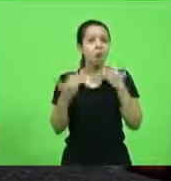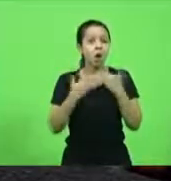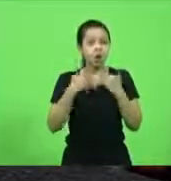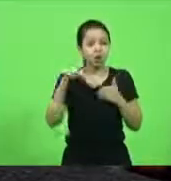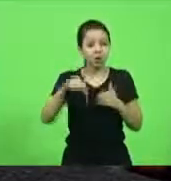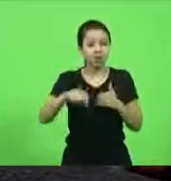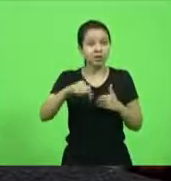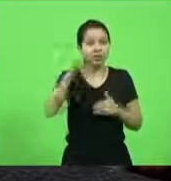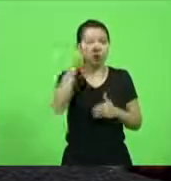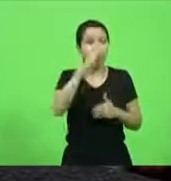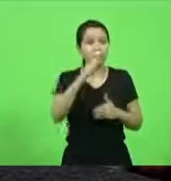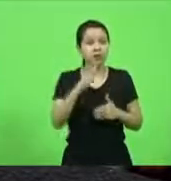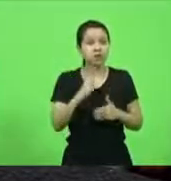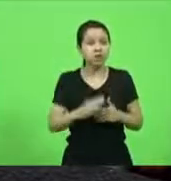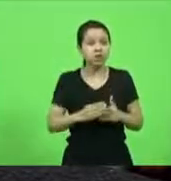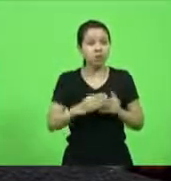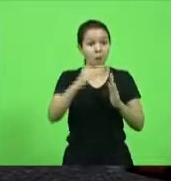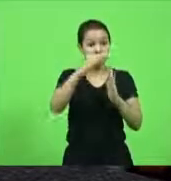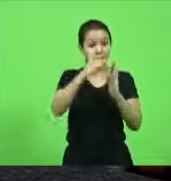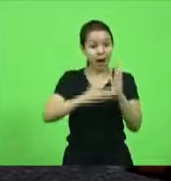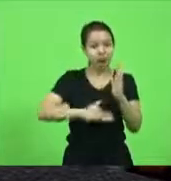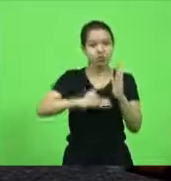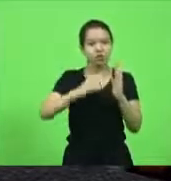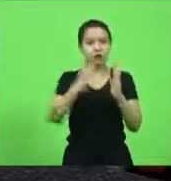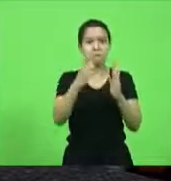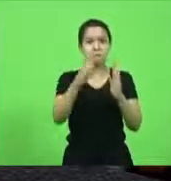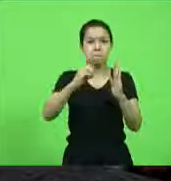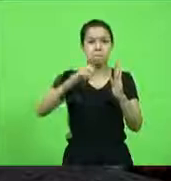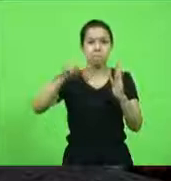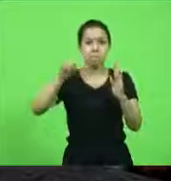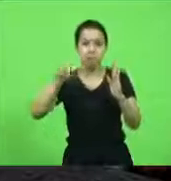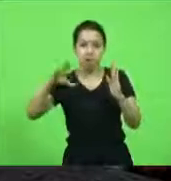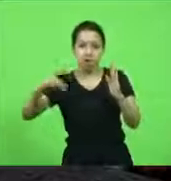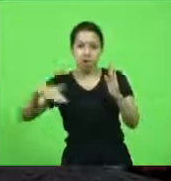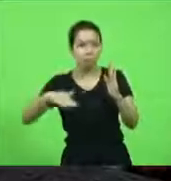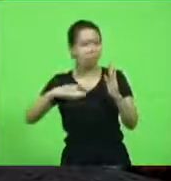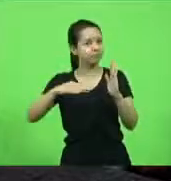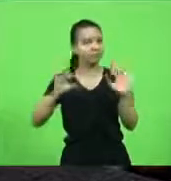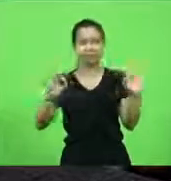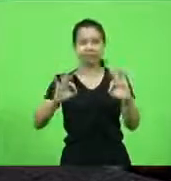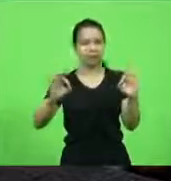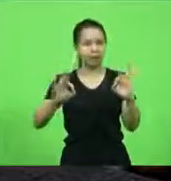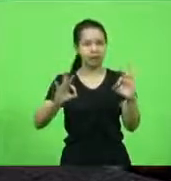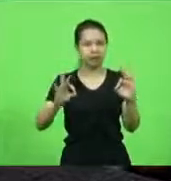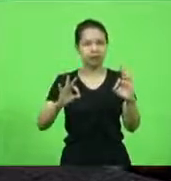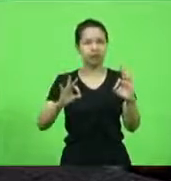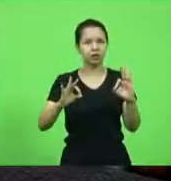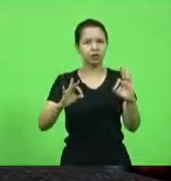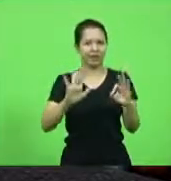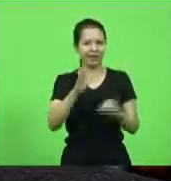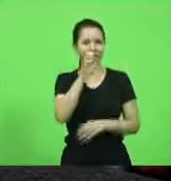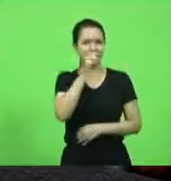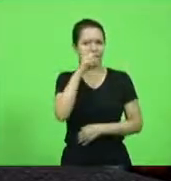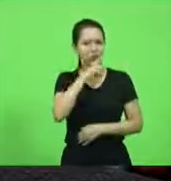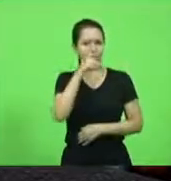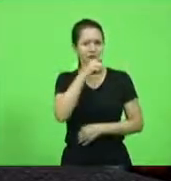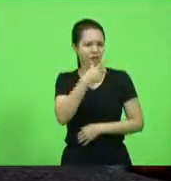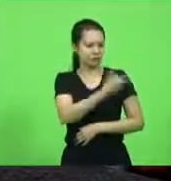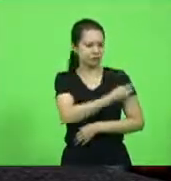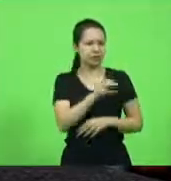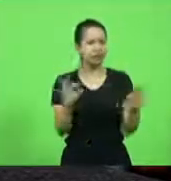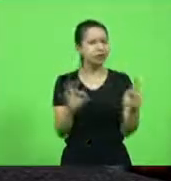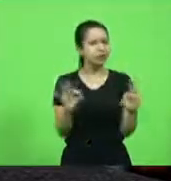Brasil não baixa de 1.000. E nós aplicamos vacina no sábado e domingo?